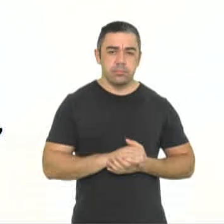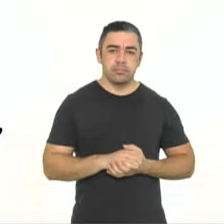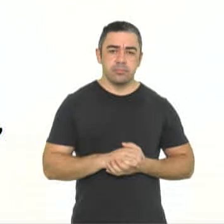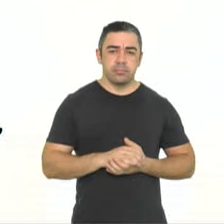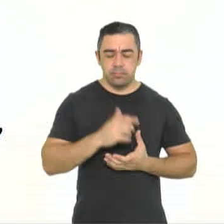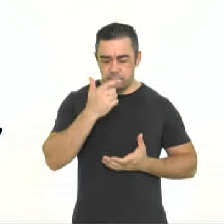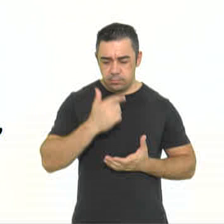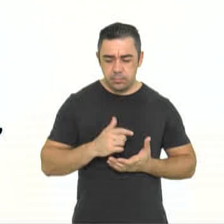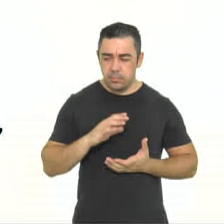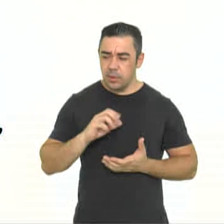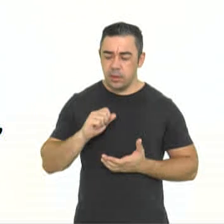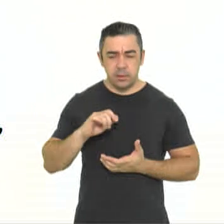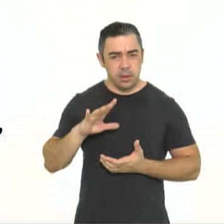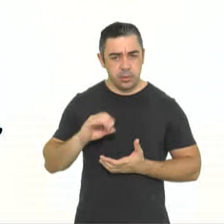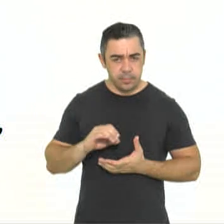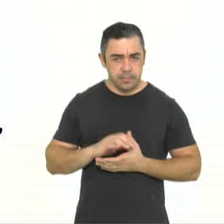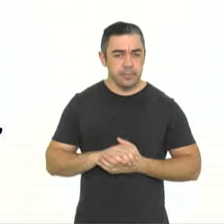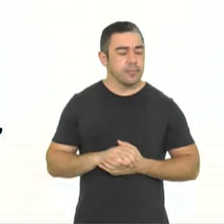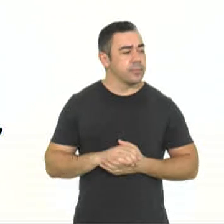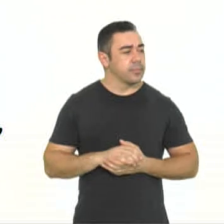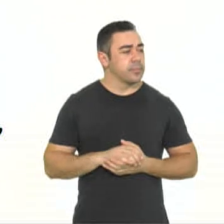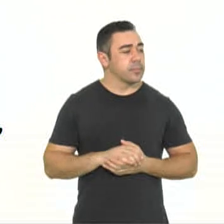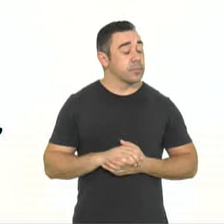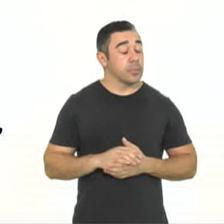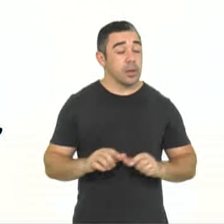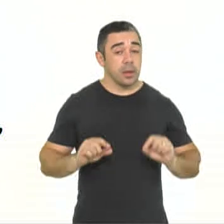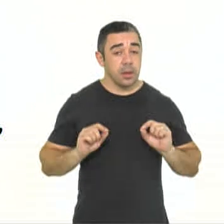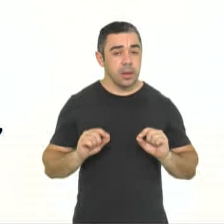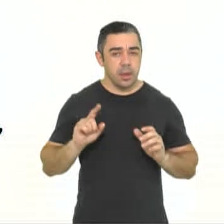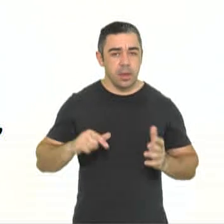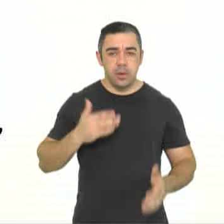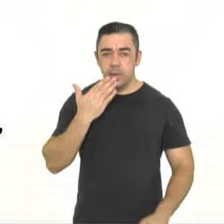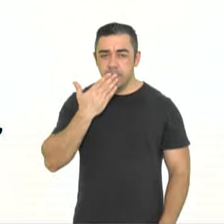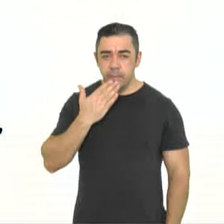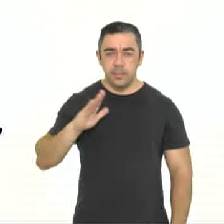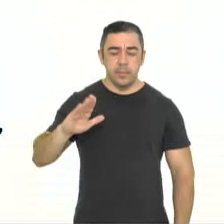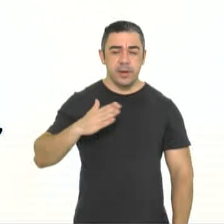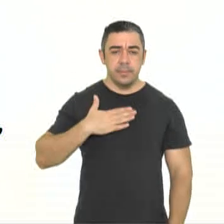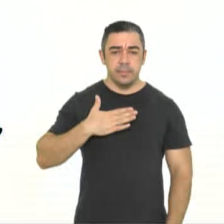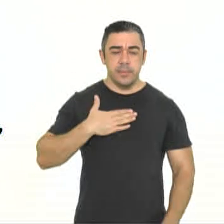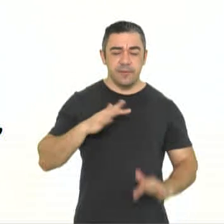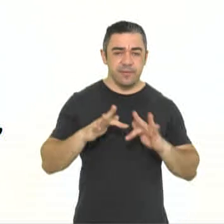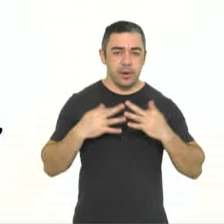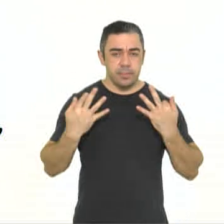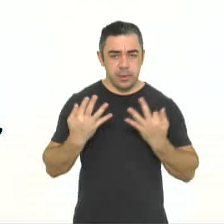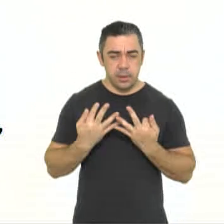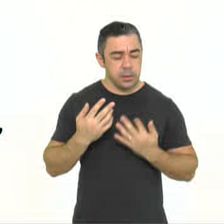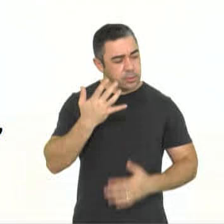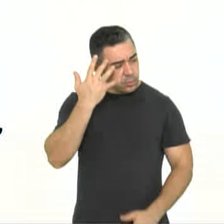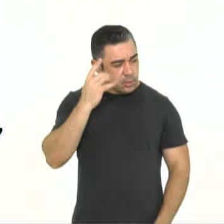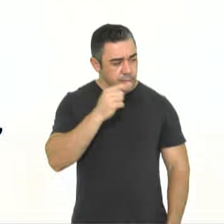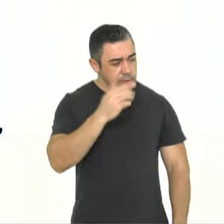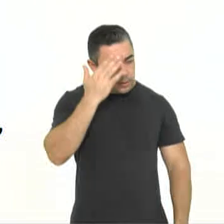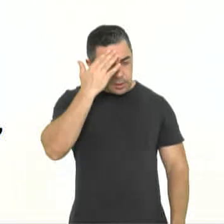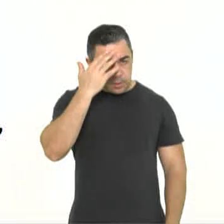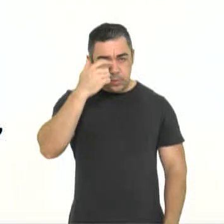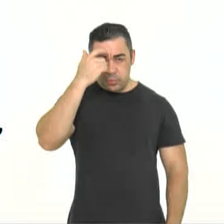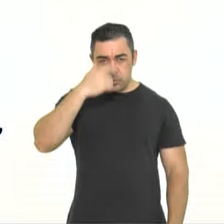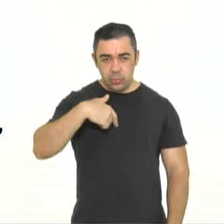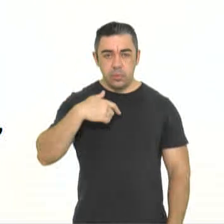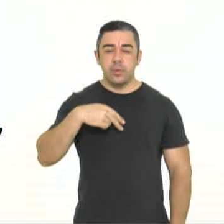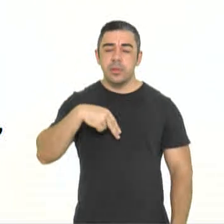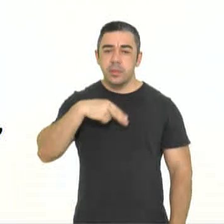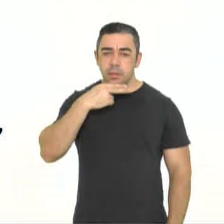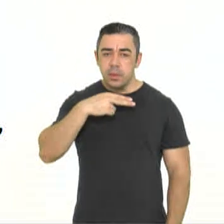eu. O que eu quero, meu caro senhor Castelo, é cumprir um juramento de família. Não sei se o senhor sabe que eu sou neto